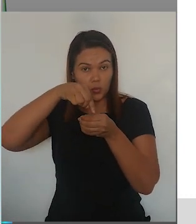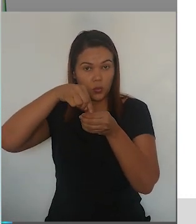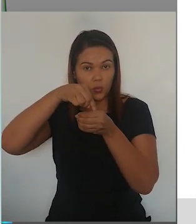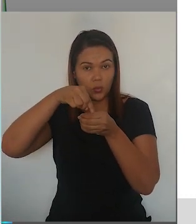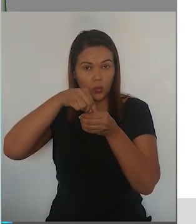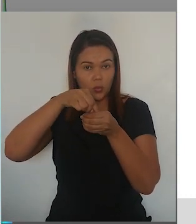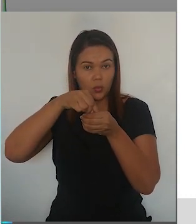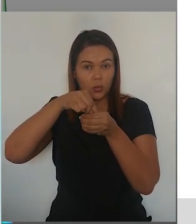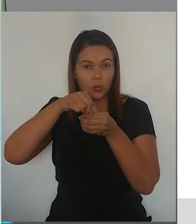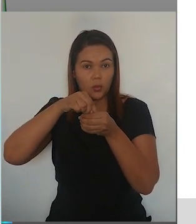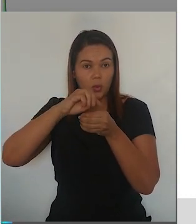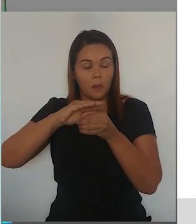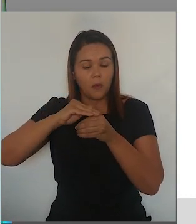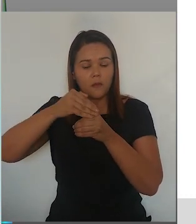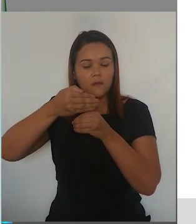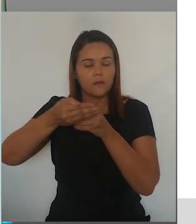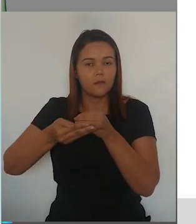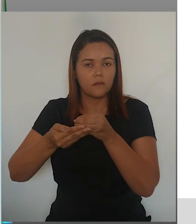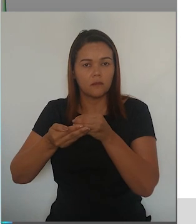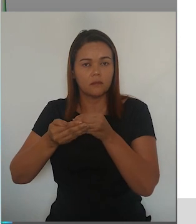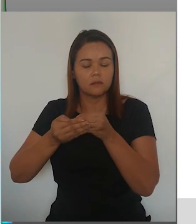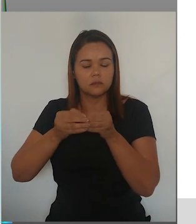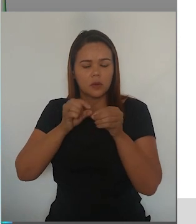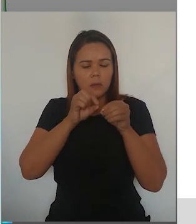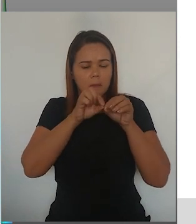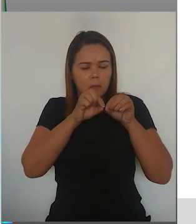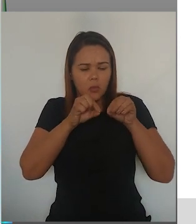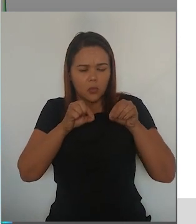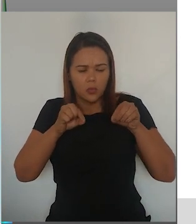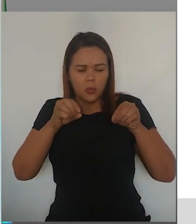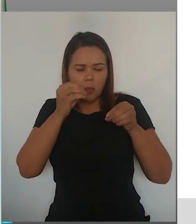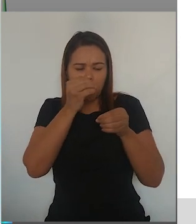Observa-se também que os núcleos estão dispostos